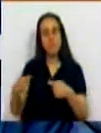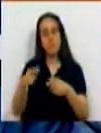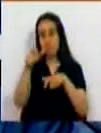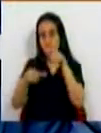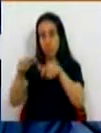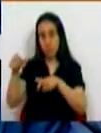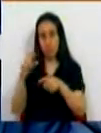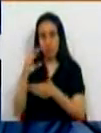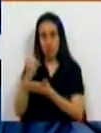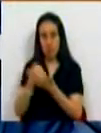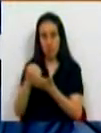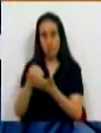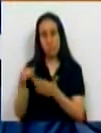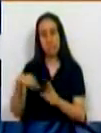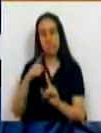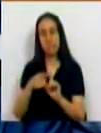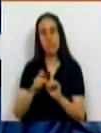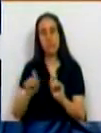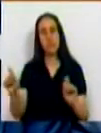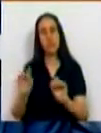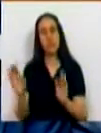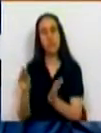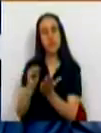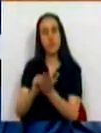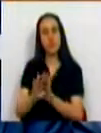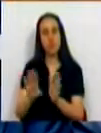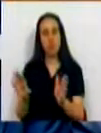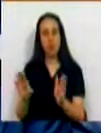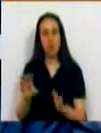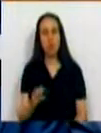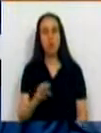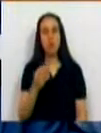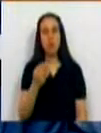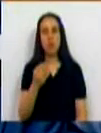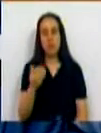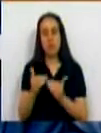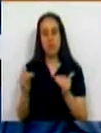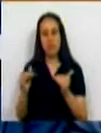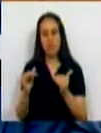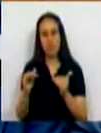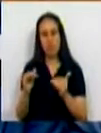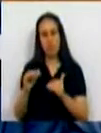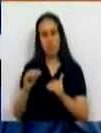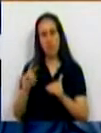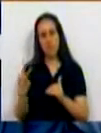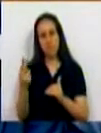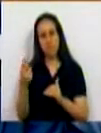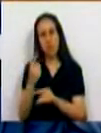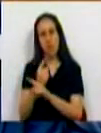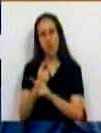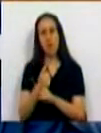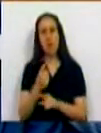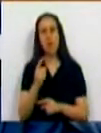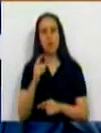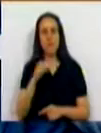pessoal, onde este ano já incorporamos dois níveis de reposição de vencimentos, ainda